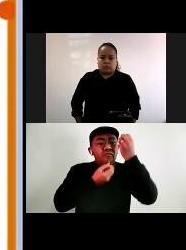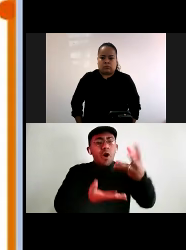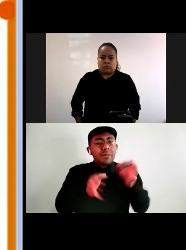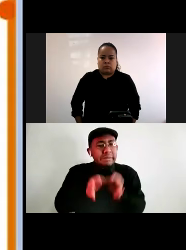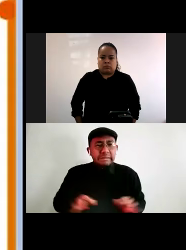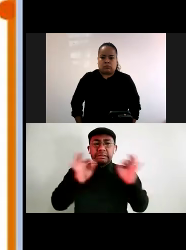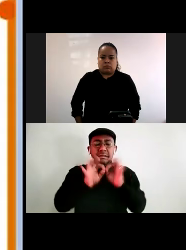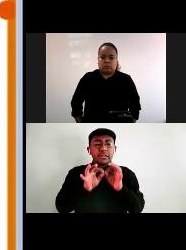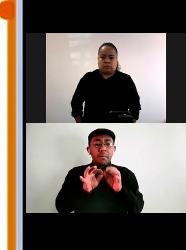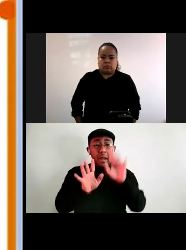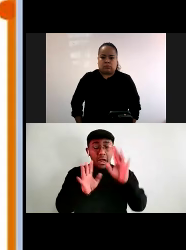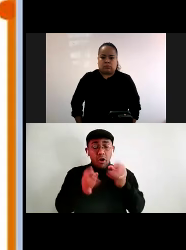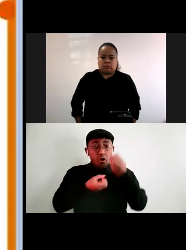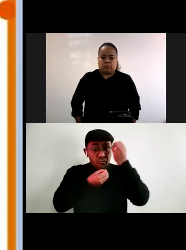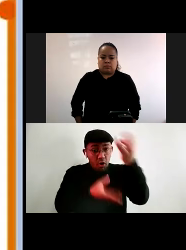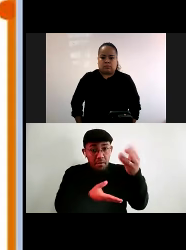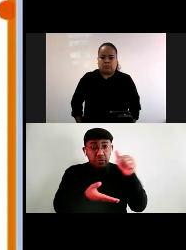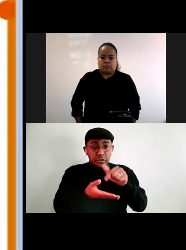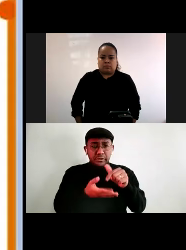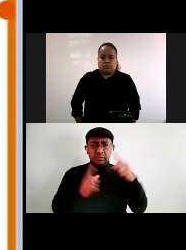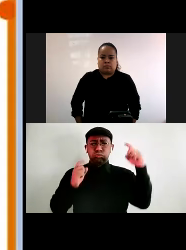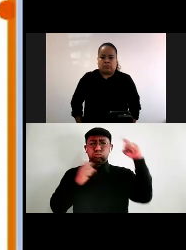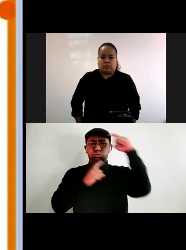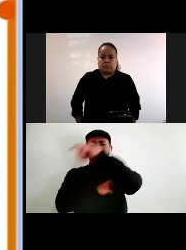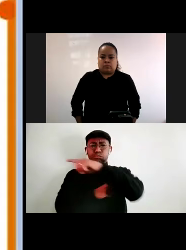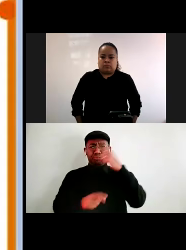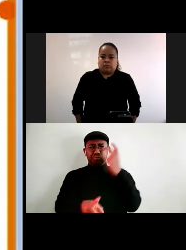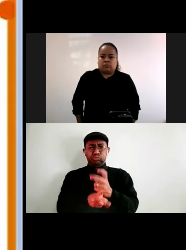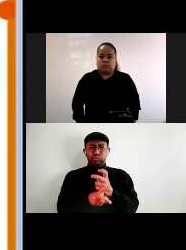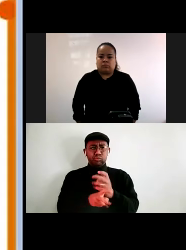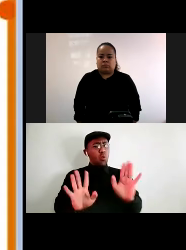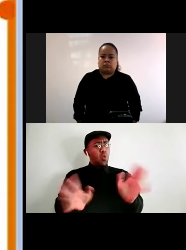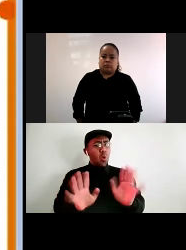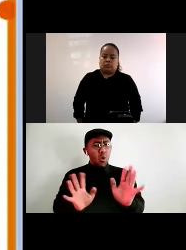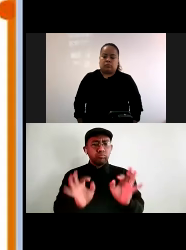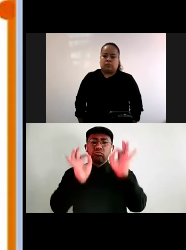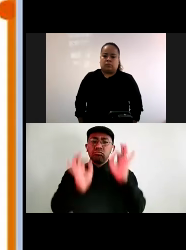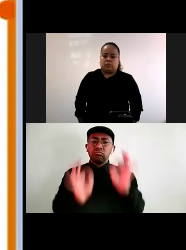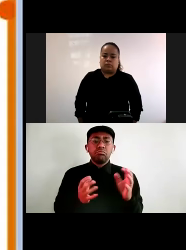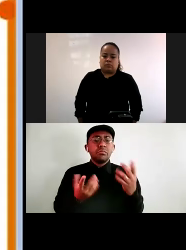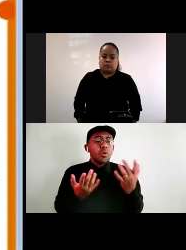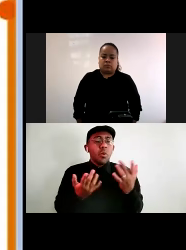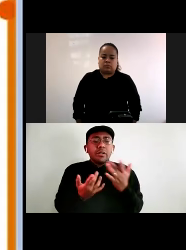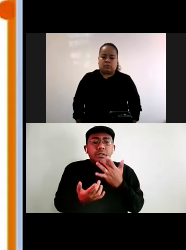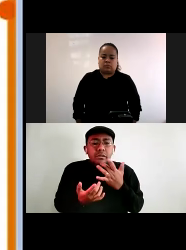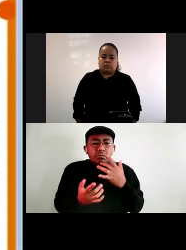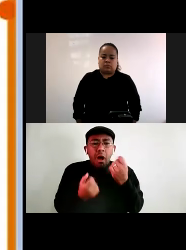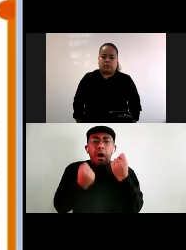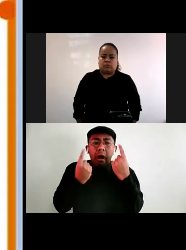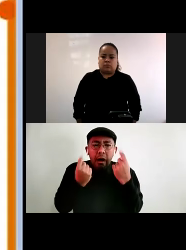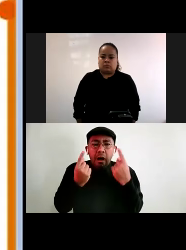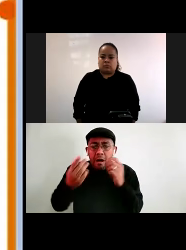conteúdo que seja simples, que possível que o conteúdo seja visual e que seja nos idiomas